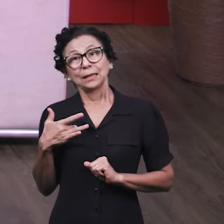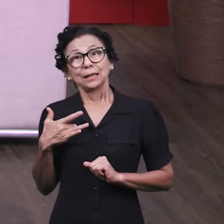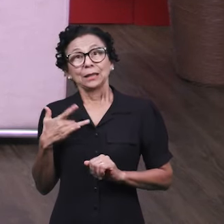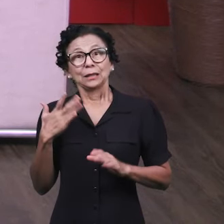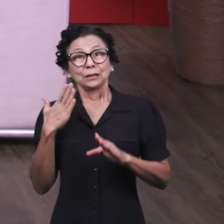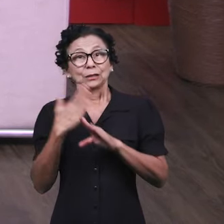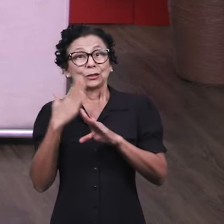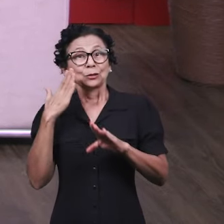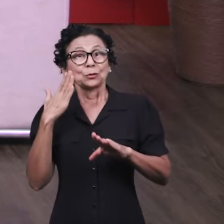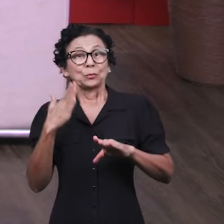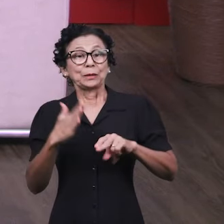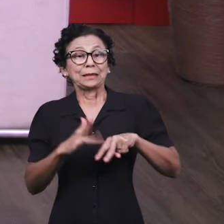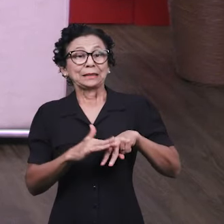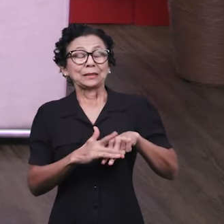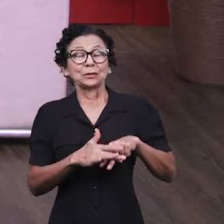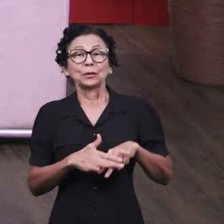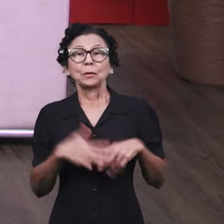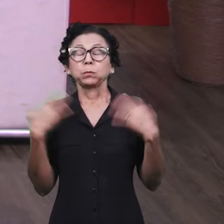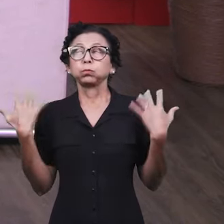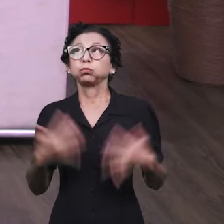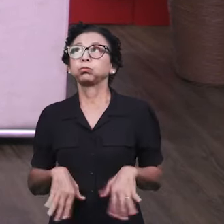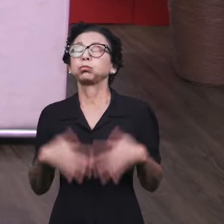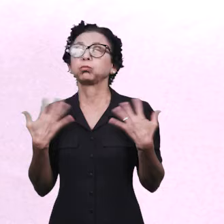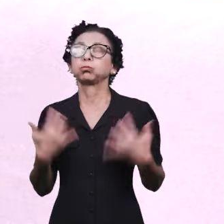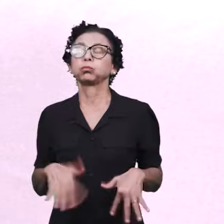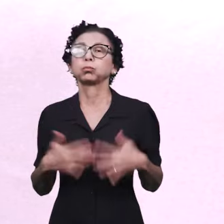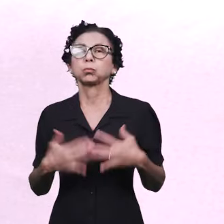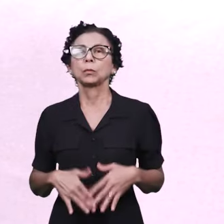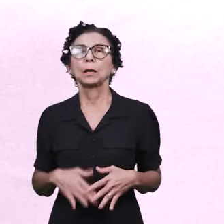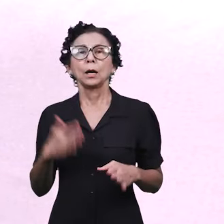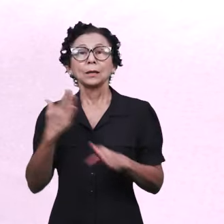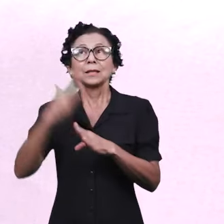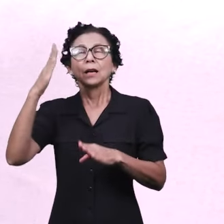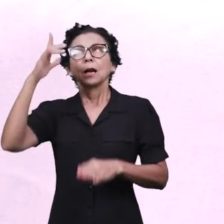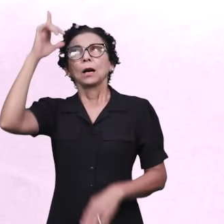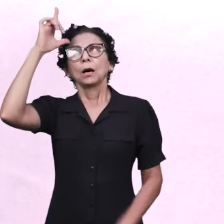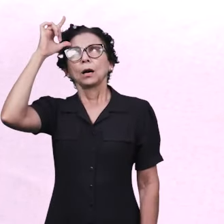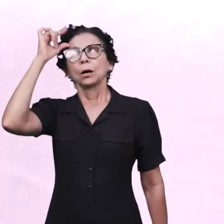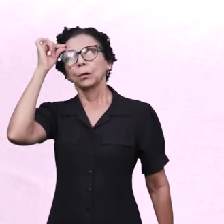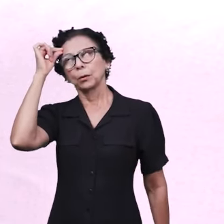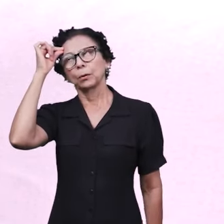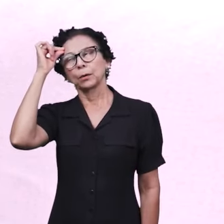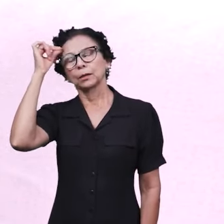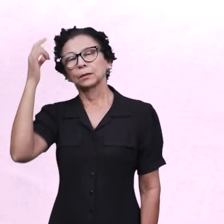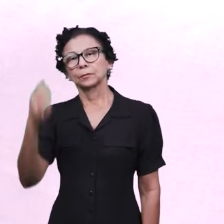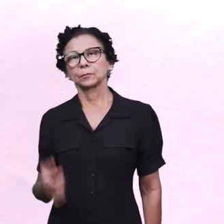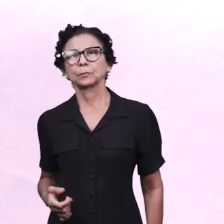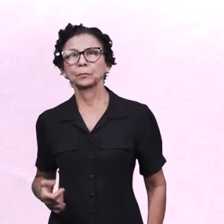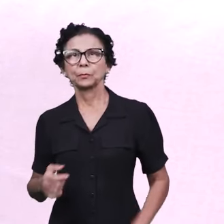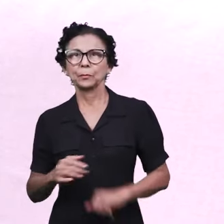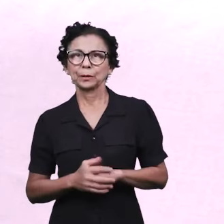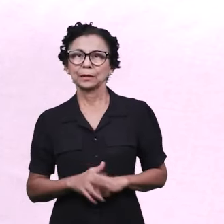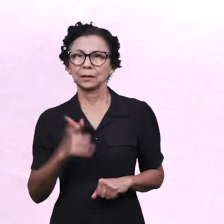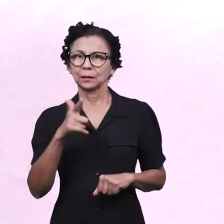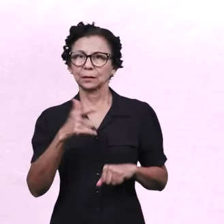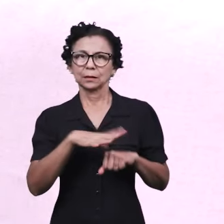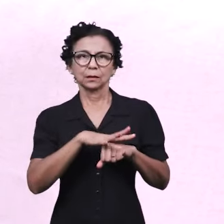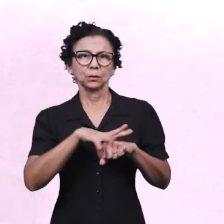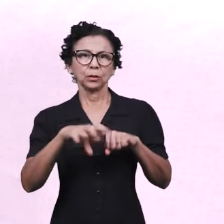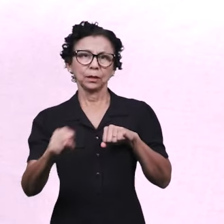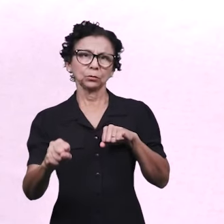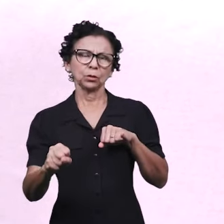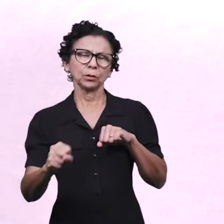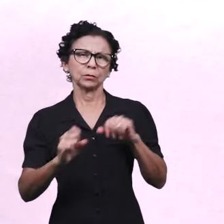mim eu falo que foi um desespero e um alívio né um desespero por e o lipedema não tem cura tem